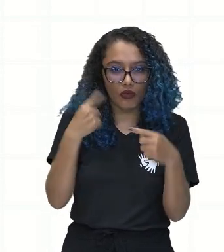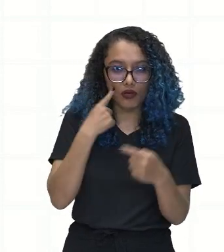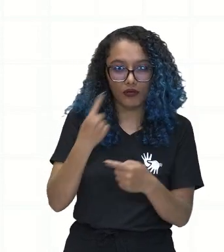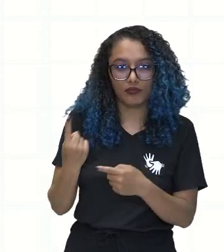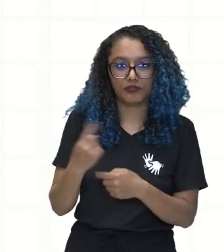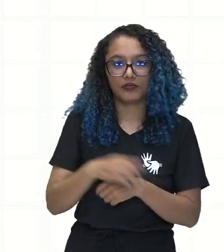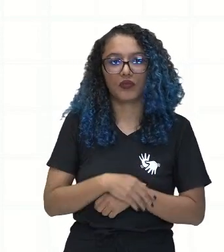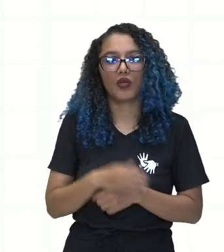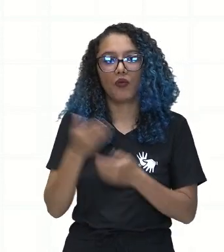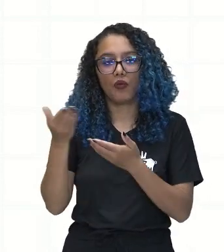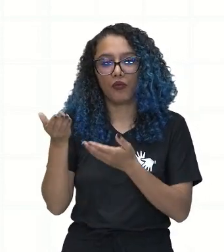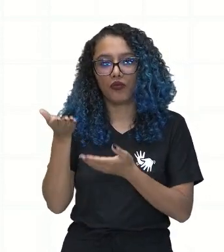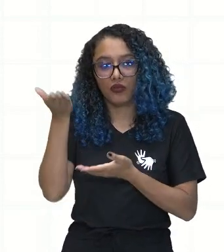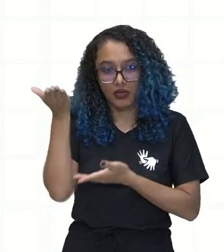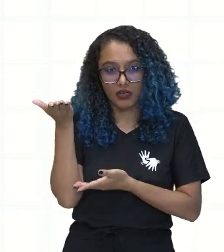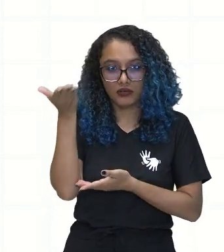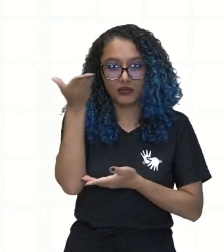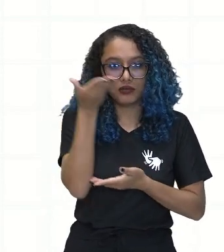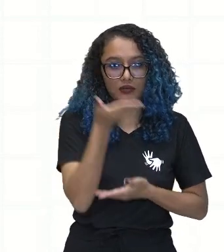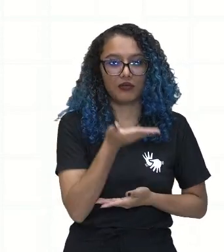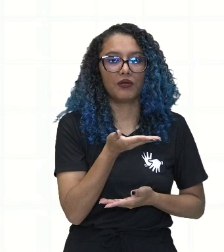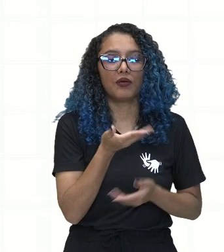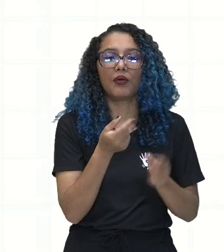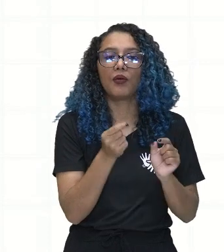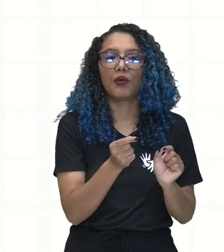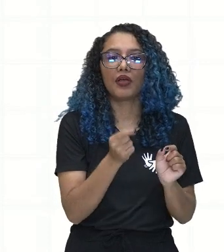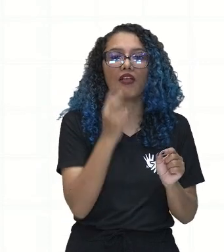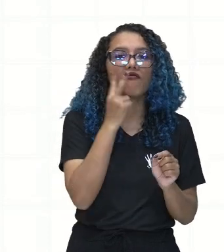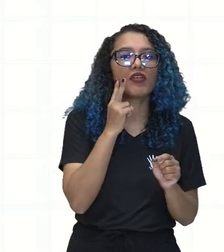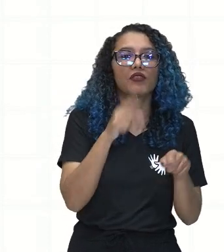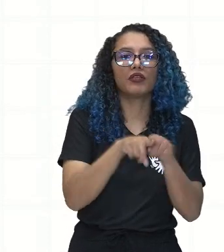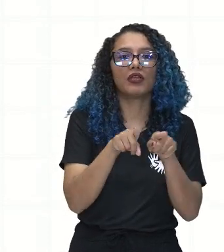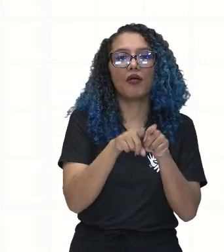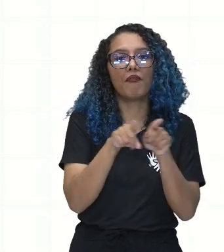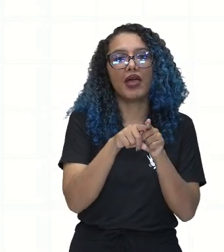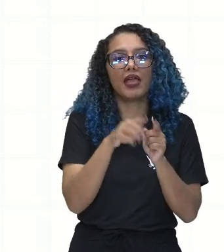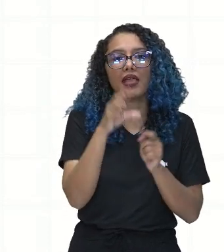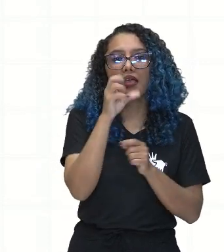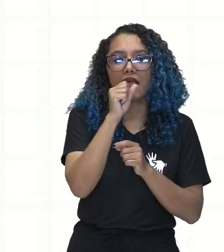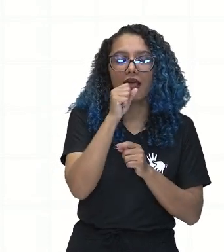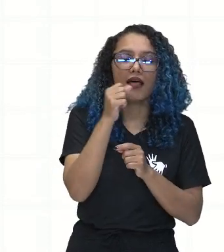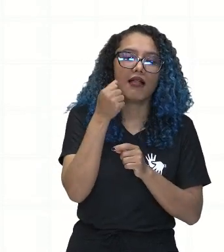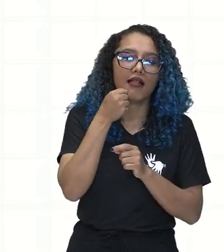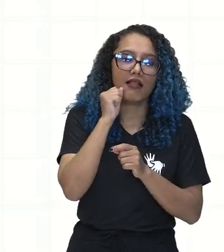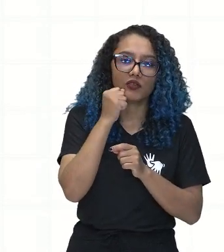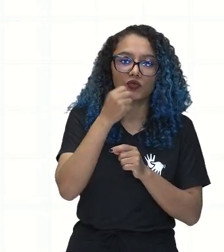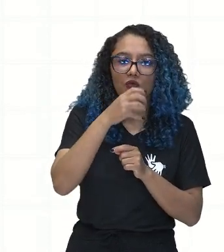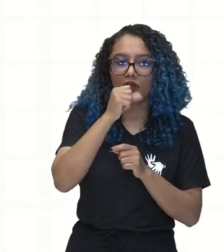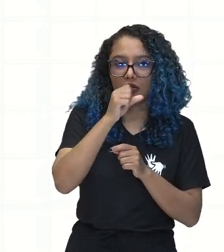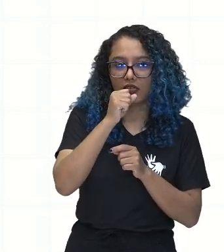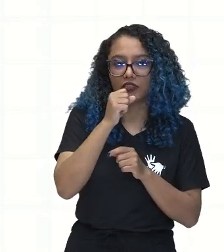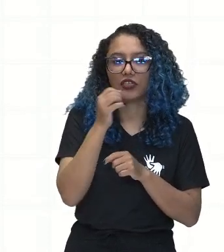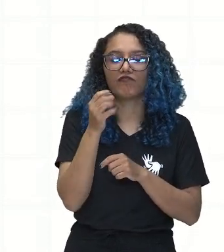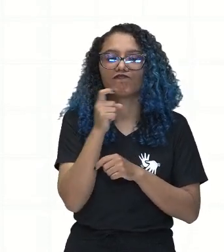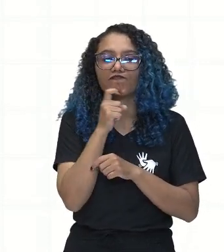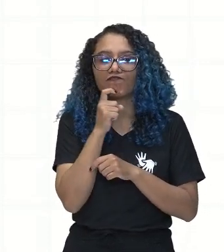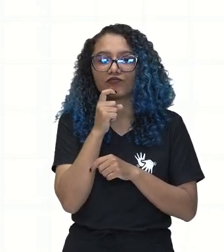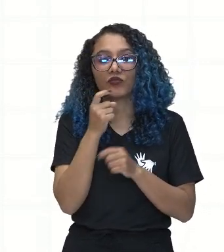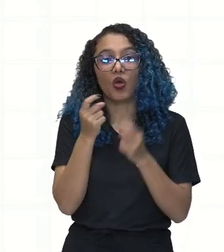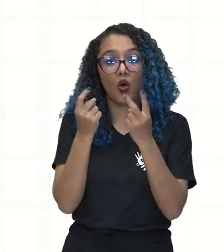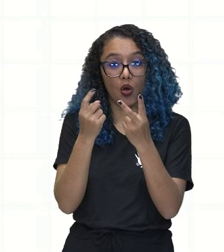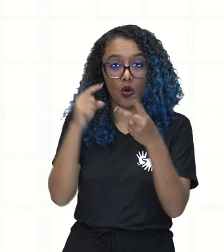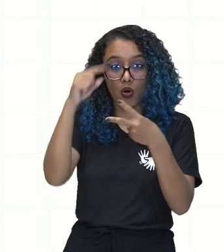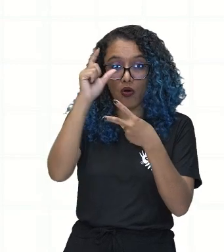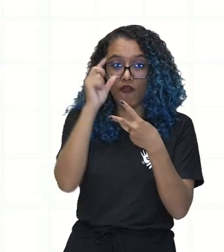bem gelados. Notem aí que são gêneros diferentes, inclusive um está no singular, os dois no singular, mas